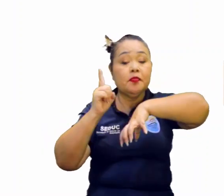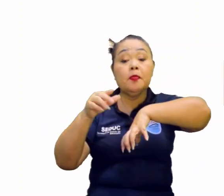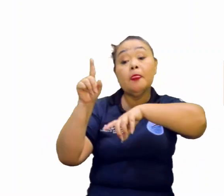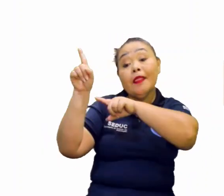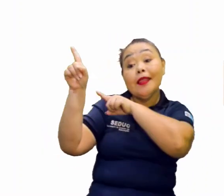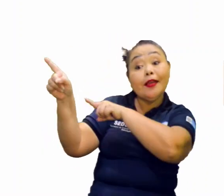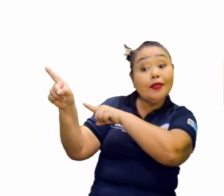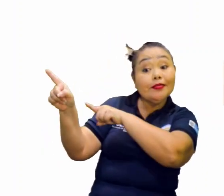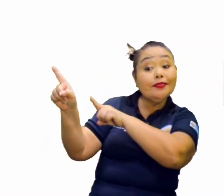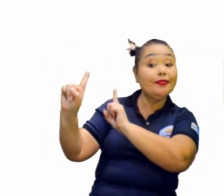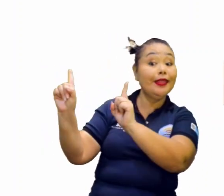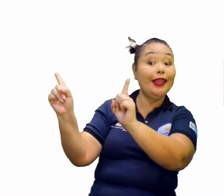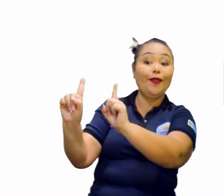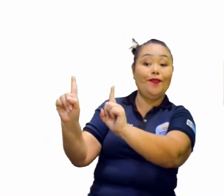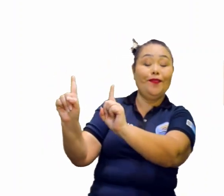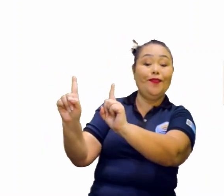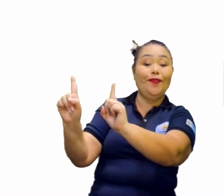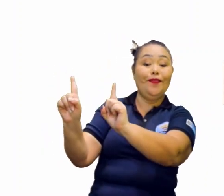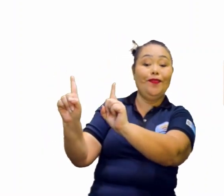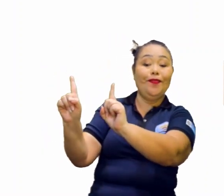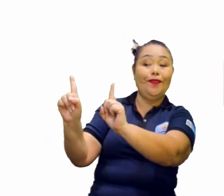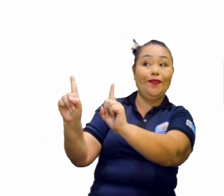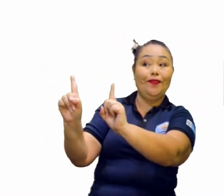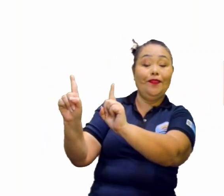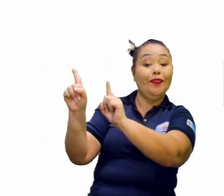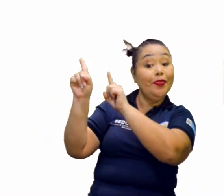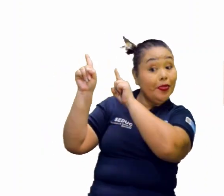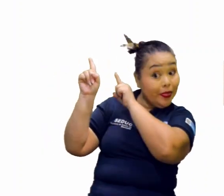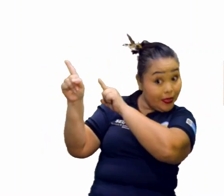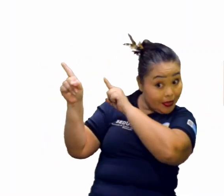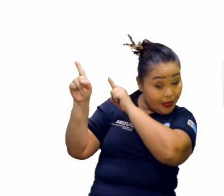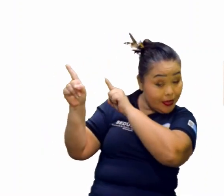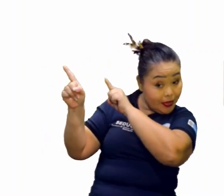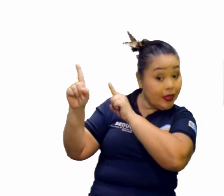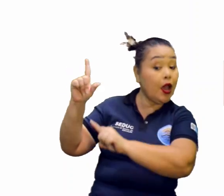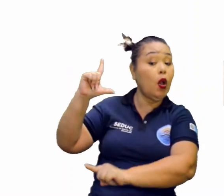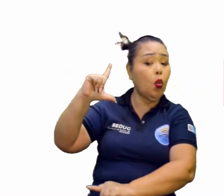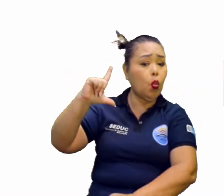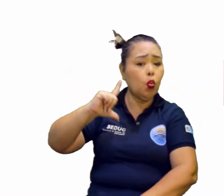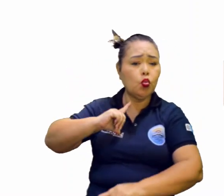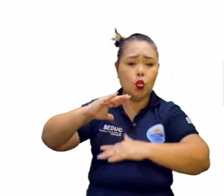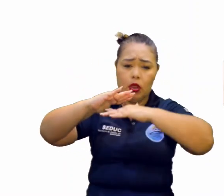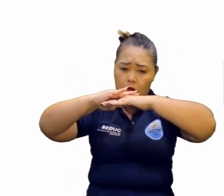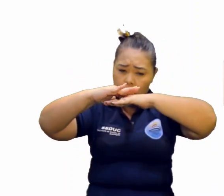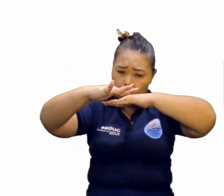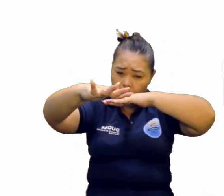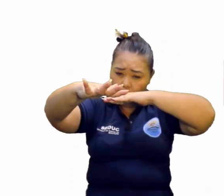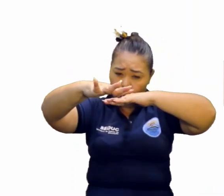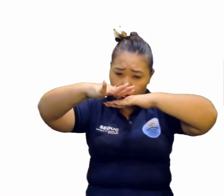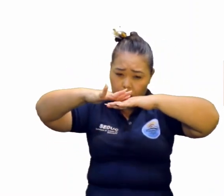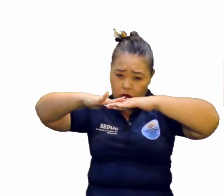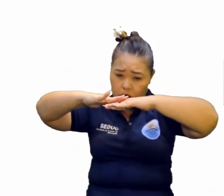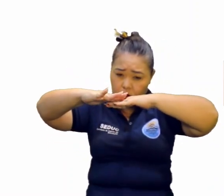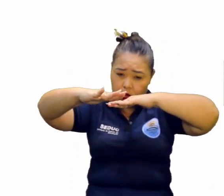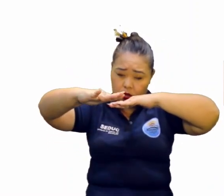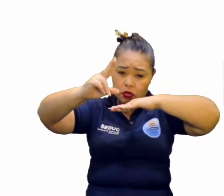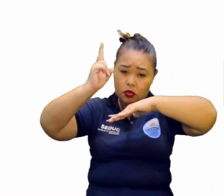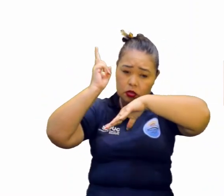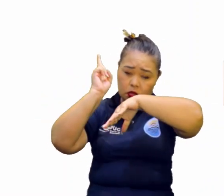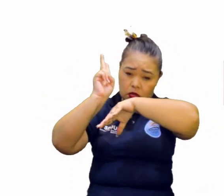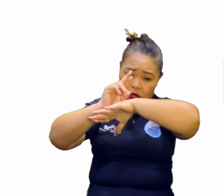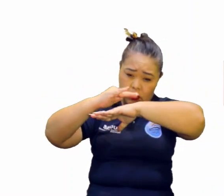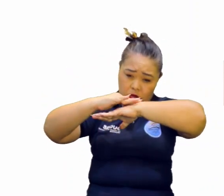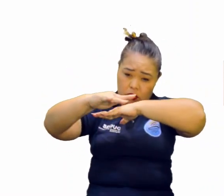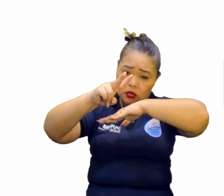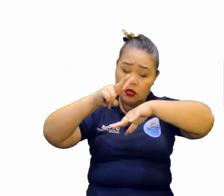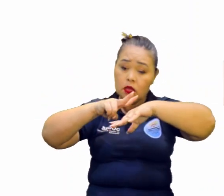orgânico, não. No solo orgânico, eu tenho uma cobertura, eu tenho a manutenção de uma cobertura vegetal e